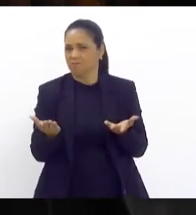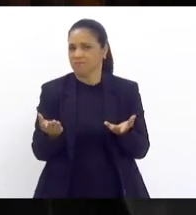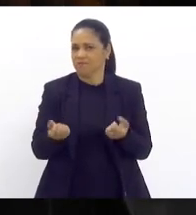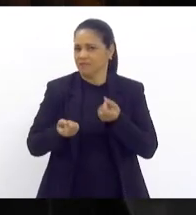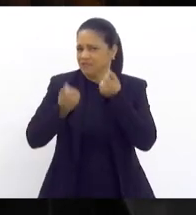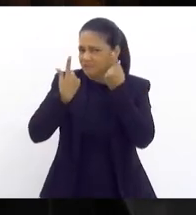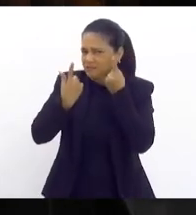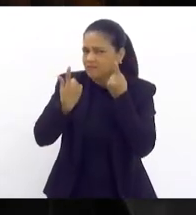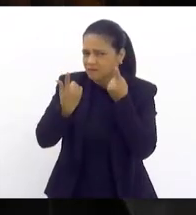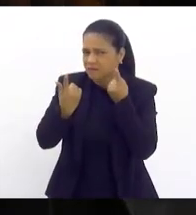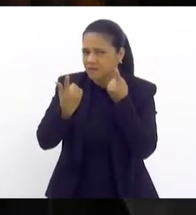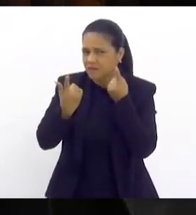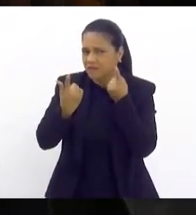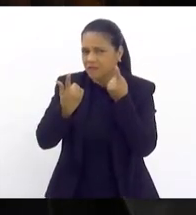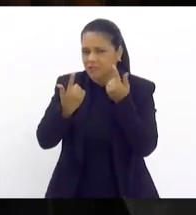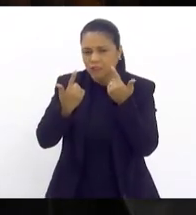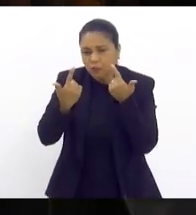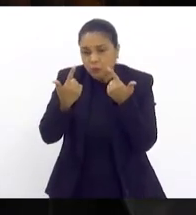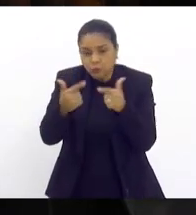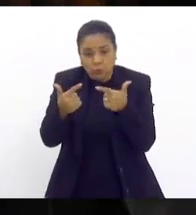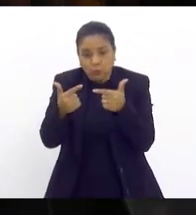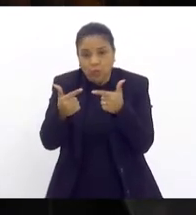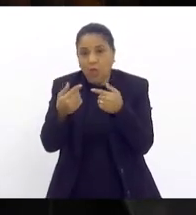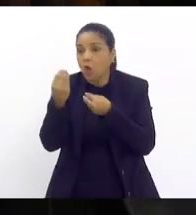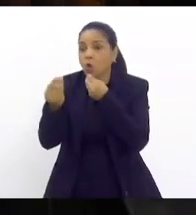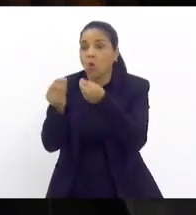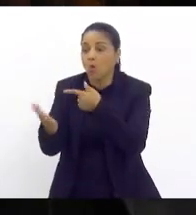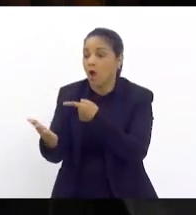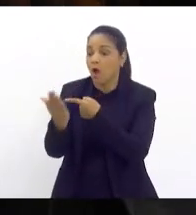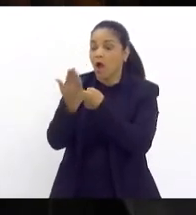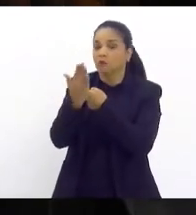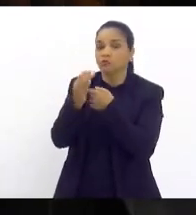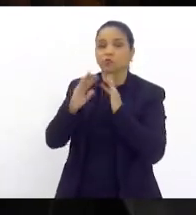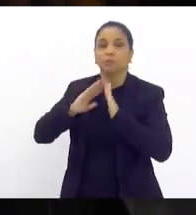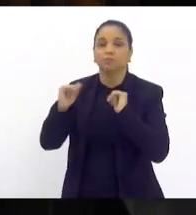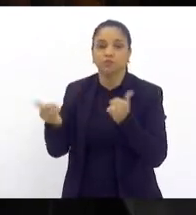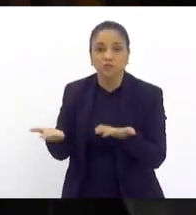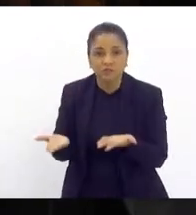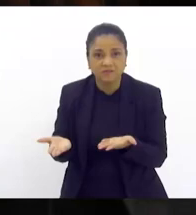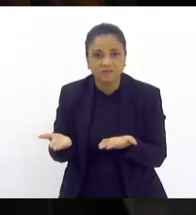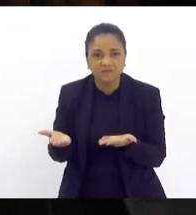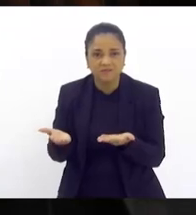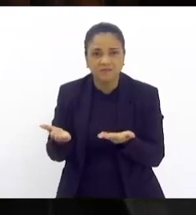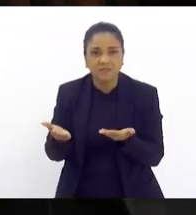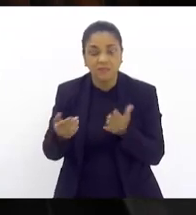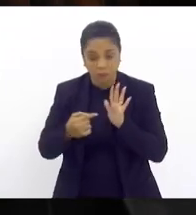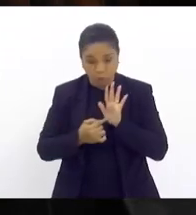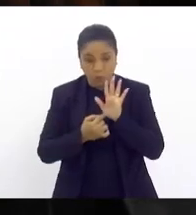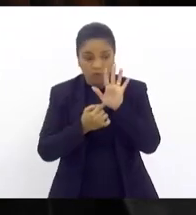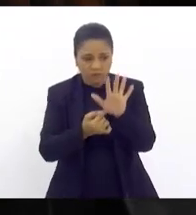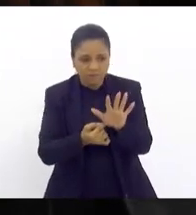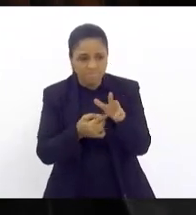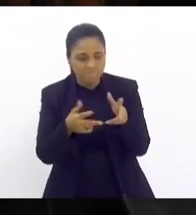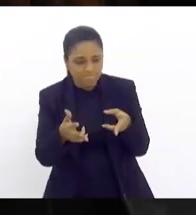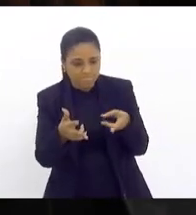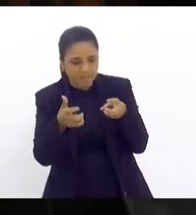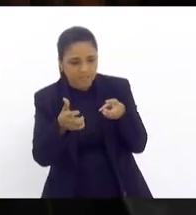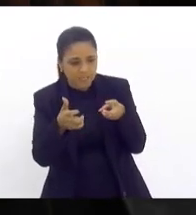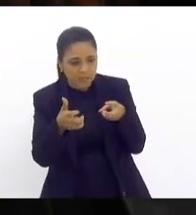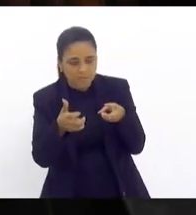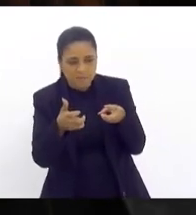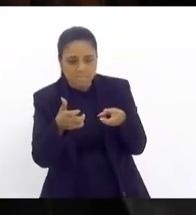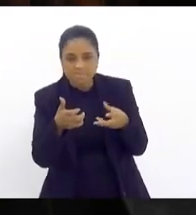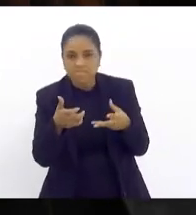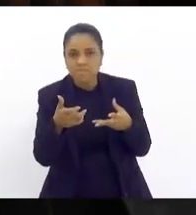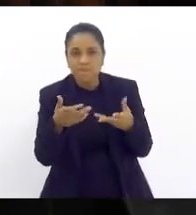e não tem um canal formalizado para isso e o que é pior quando os sinais são dados e a escola não tem condições de ver